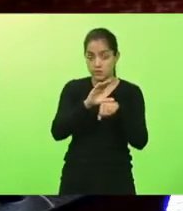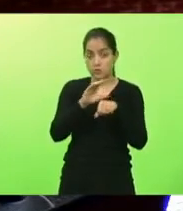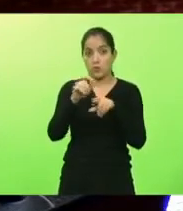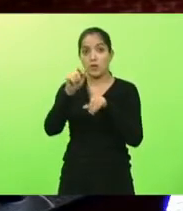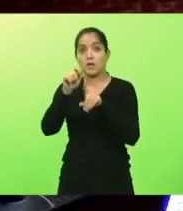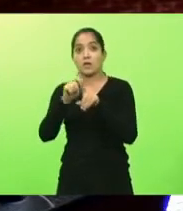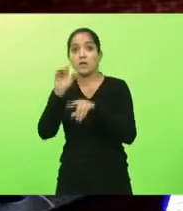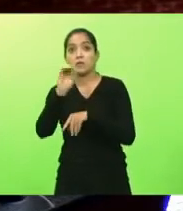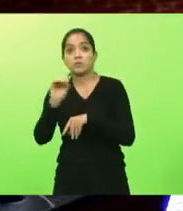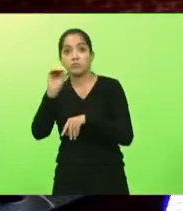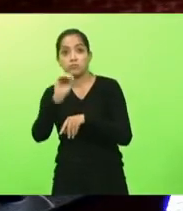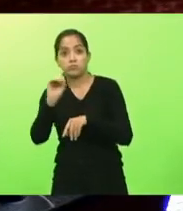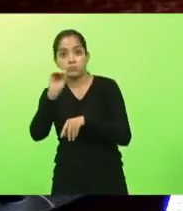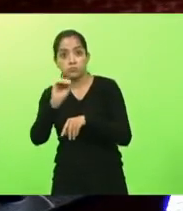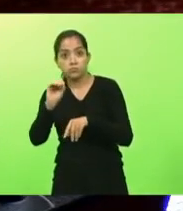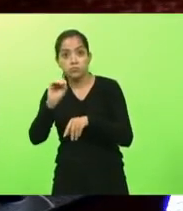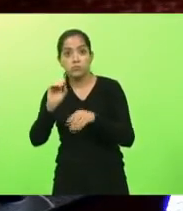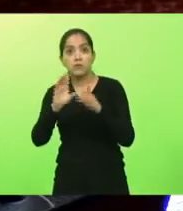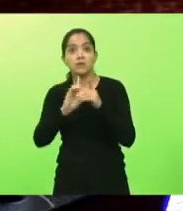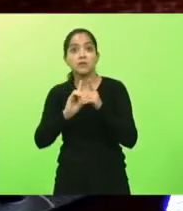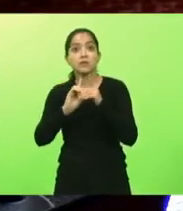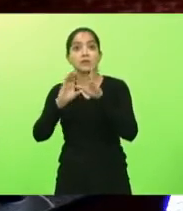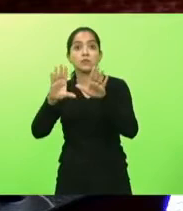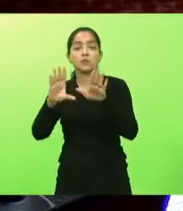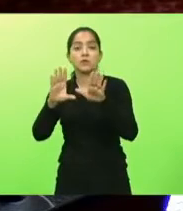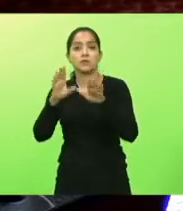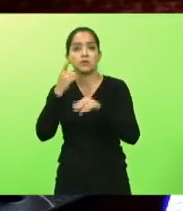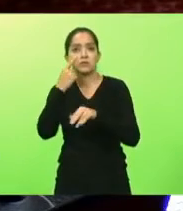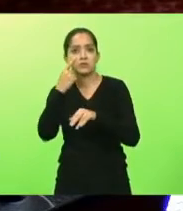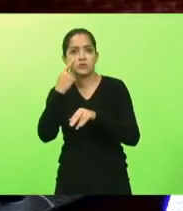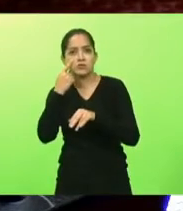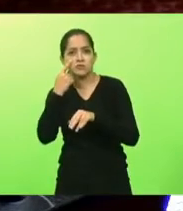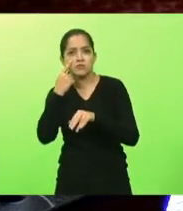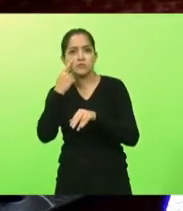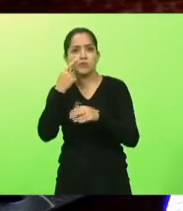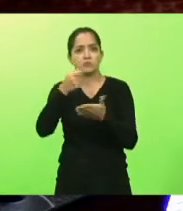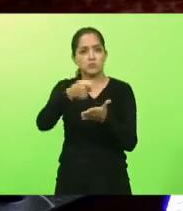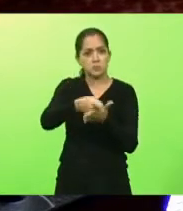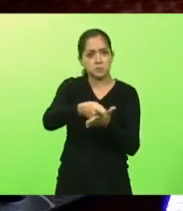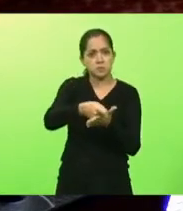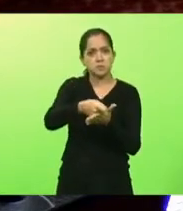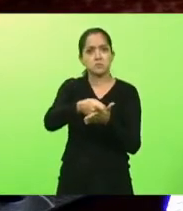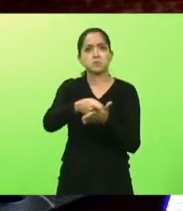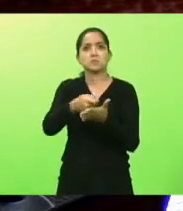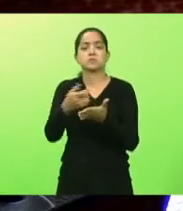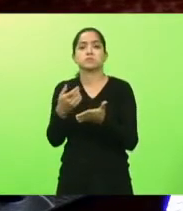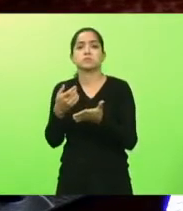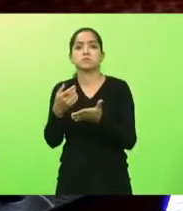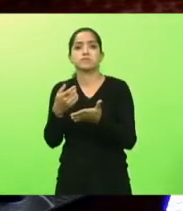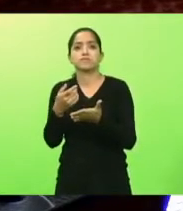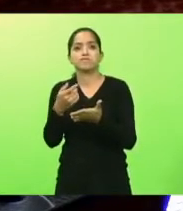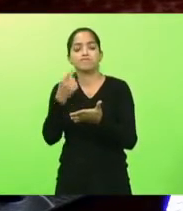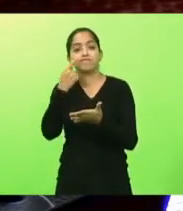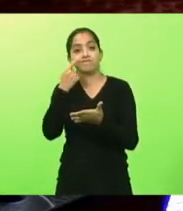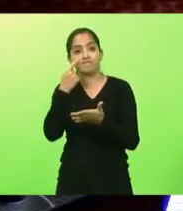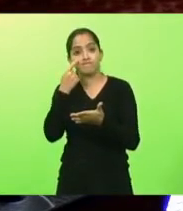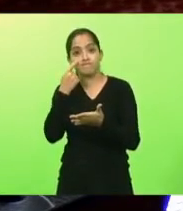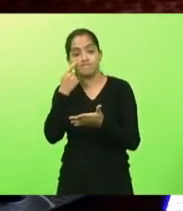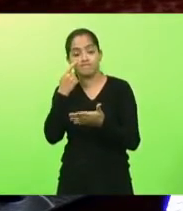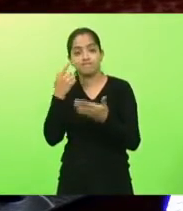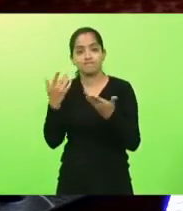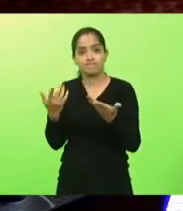depois, democraticamente, após a gente viu ali tantas imposições que foram feitas ali na Câmara, ali, pelos